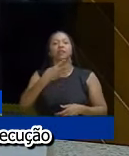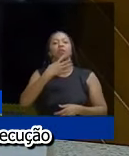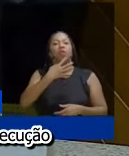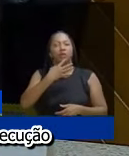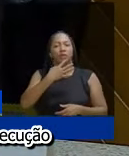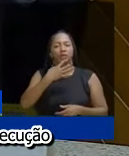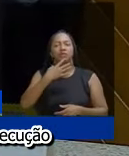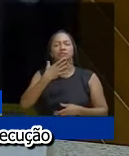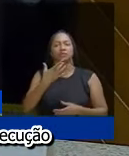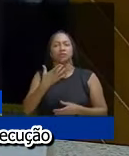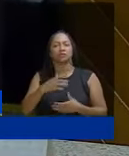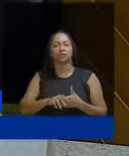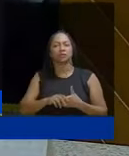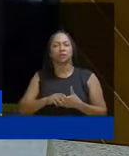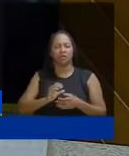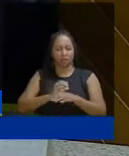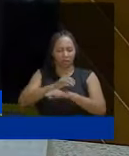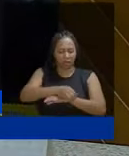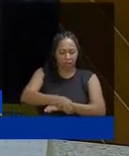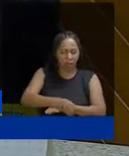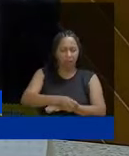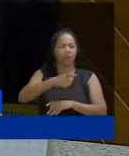conhecimento que a não execução da obra